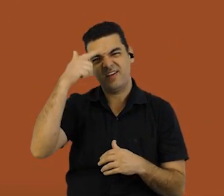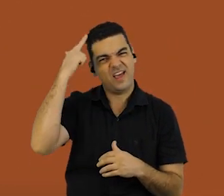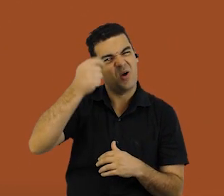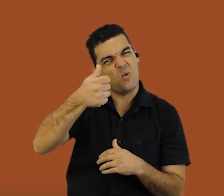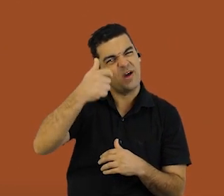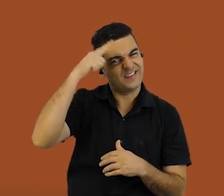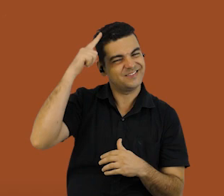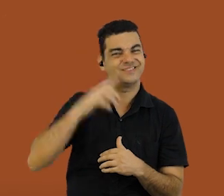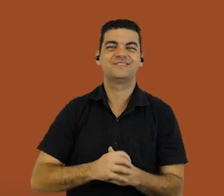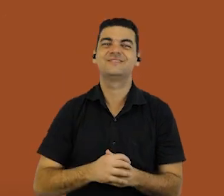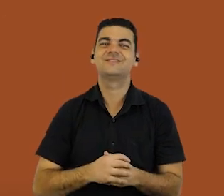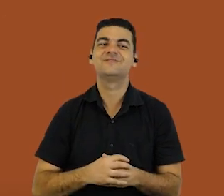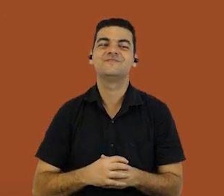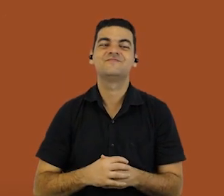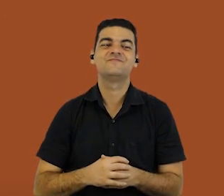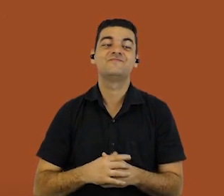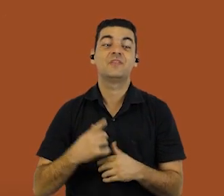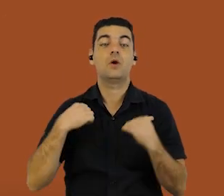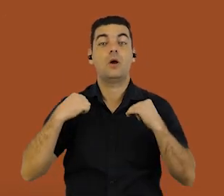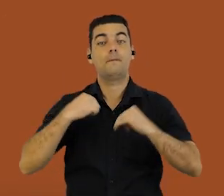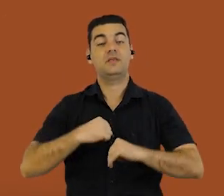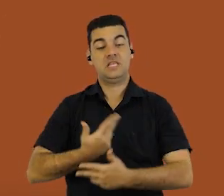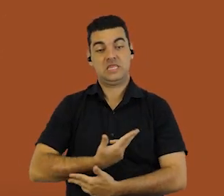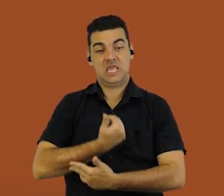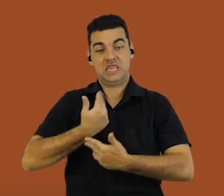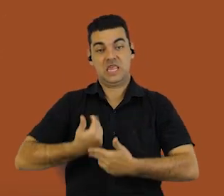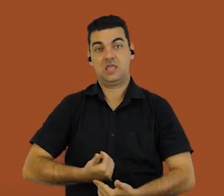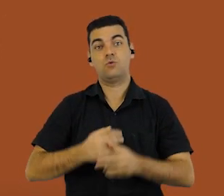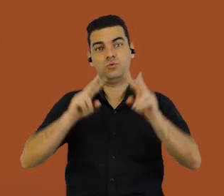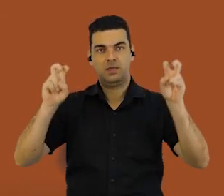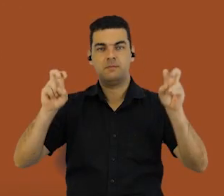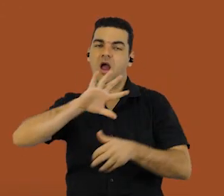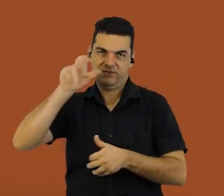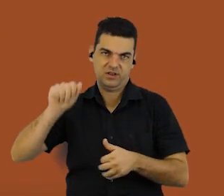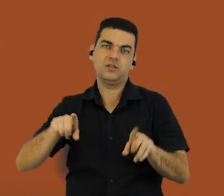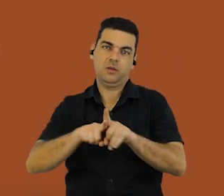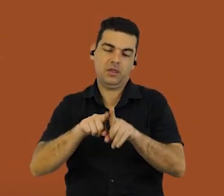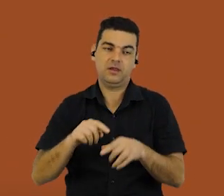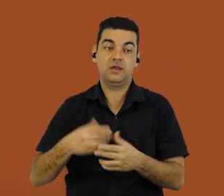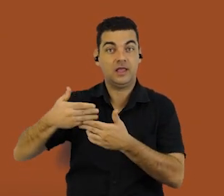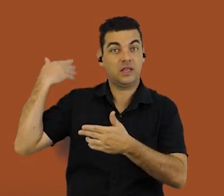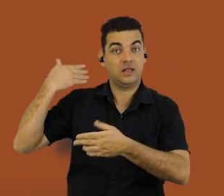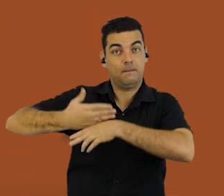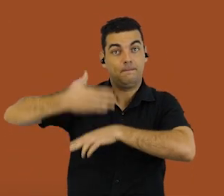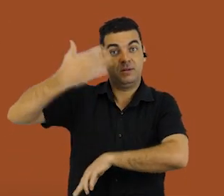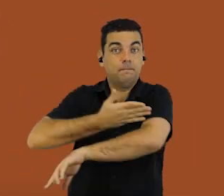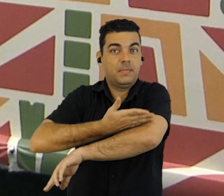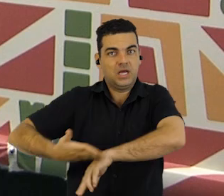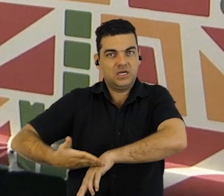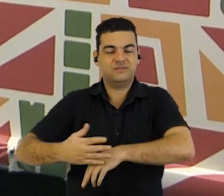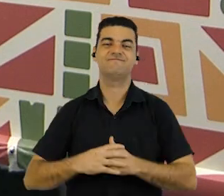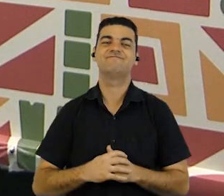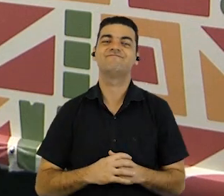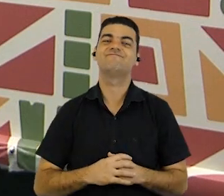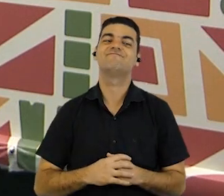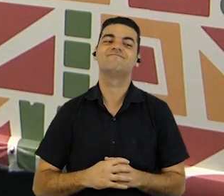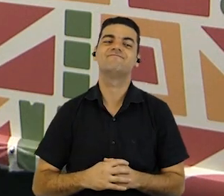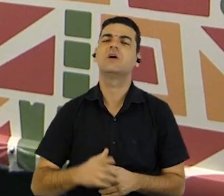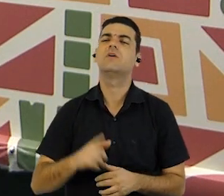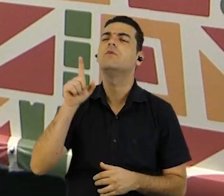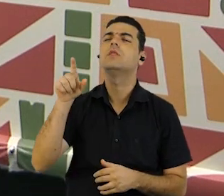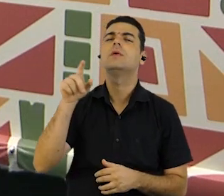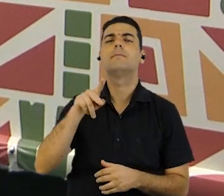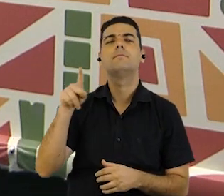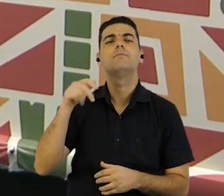calvície, estou usando uma camisa estampada de tema africano e atrás de mim uma parede clara. Professora, como é que a